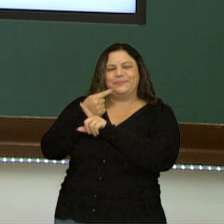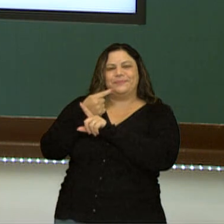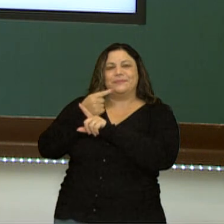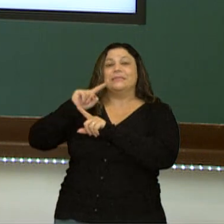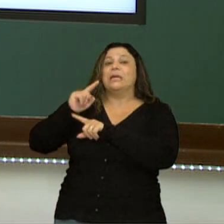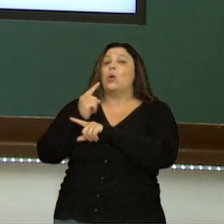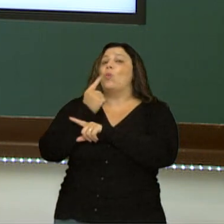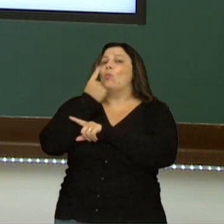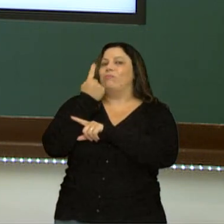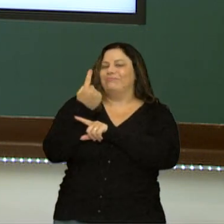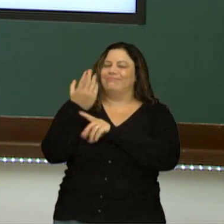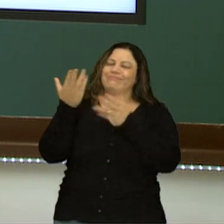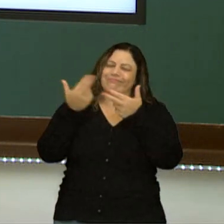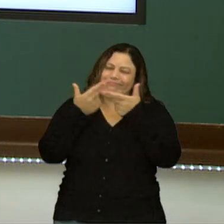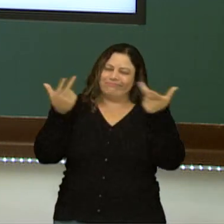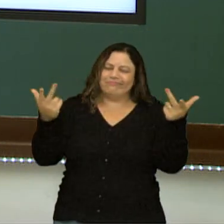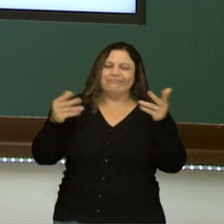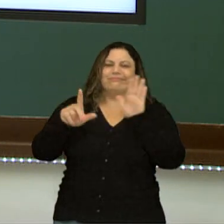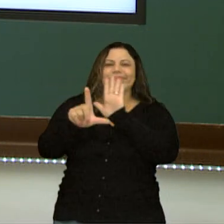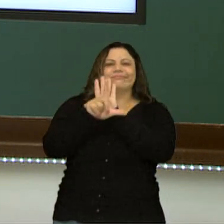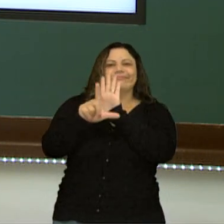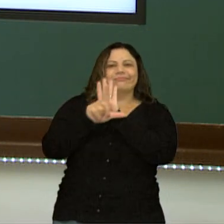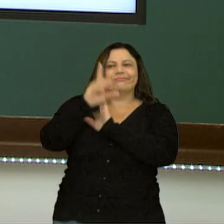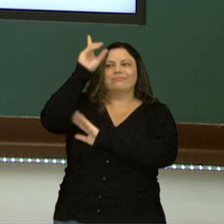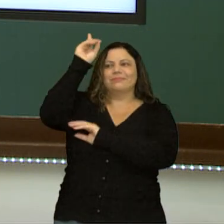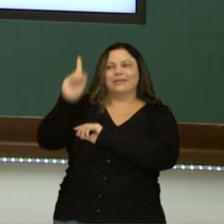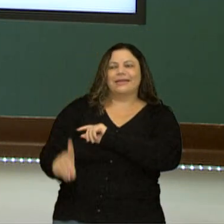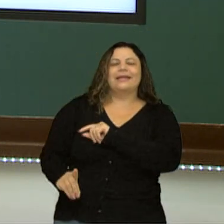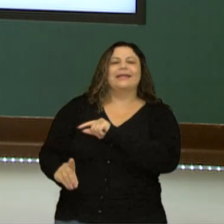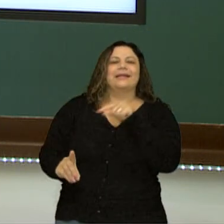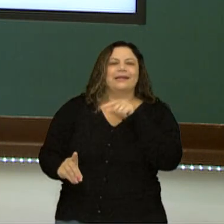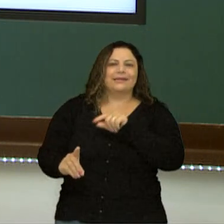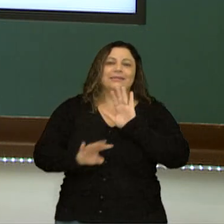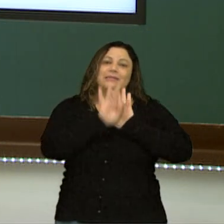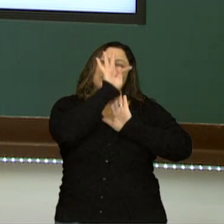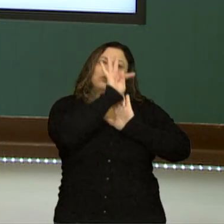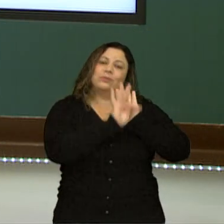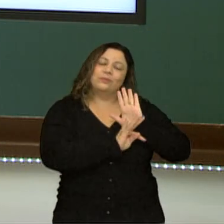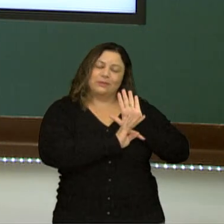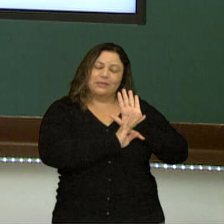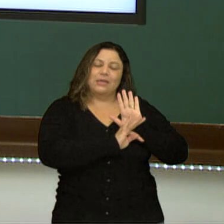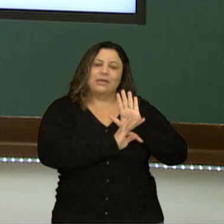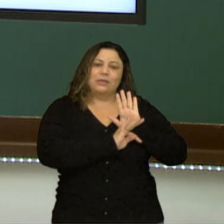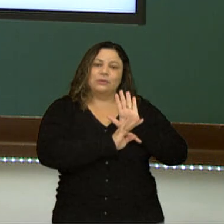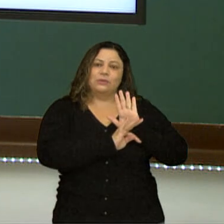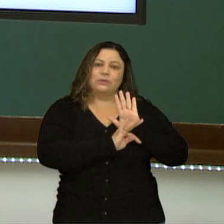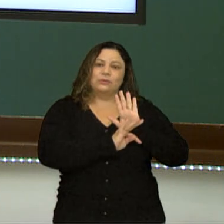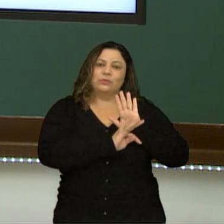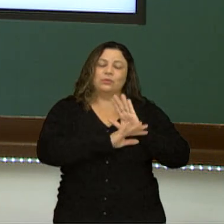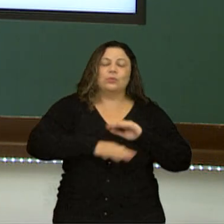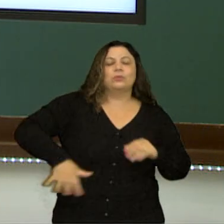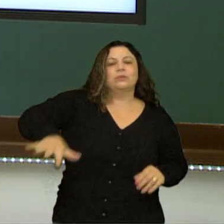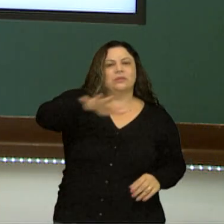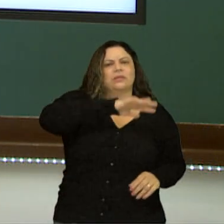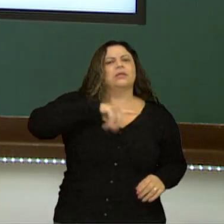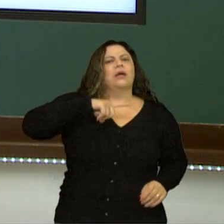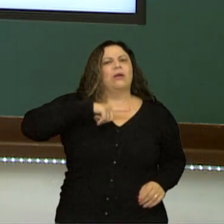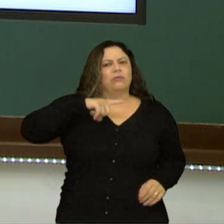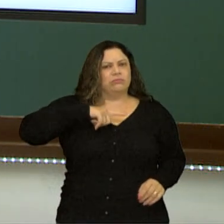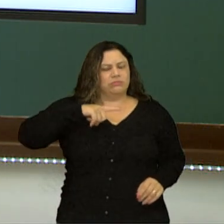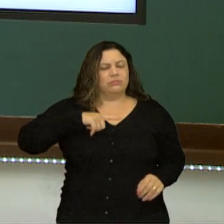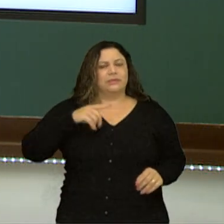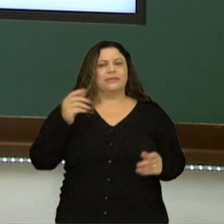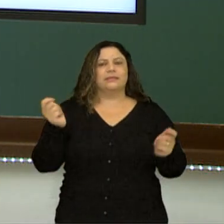uma legislação, em uma declaração, um texto legal de maneira geral, nós temos o preâmbulo.